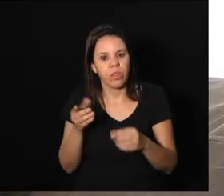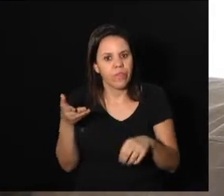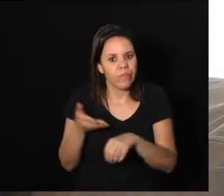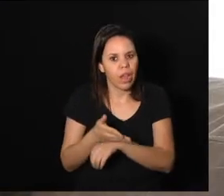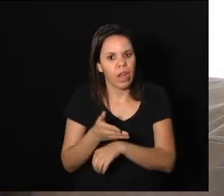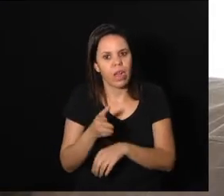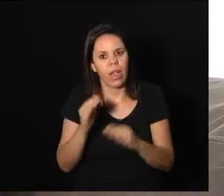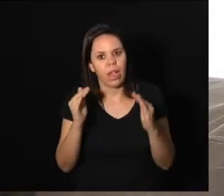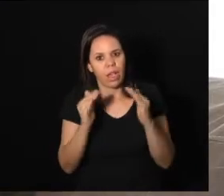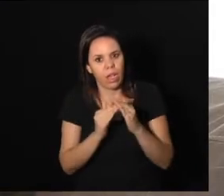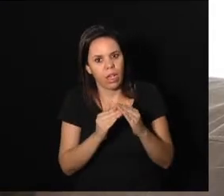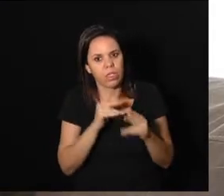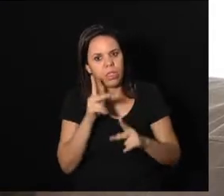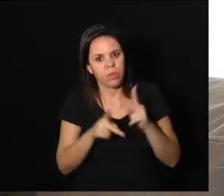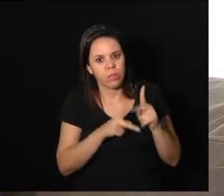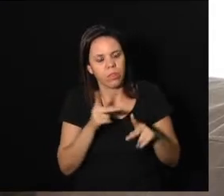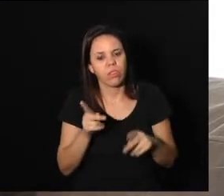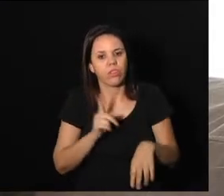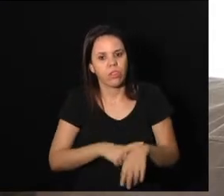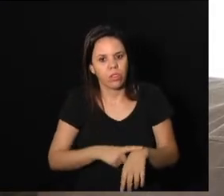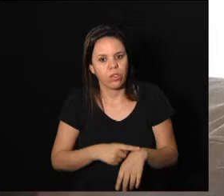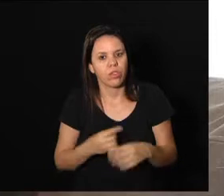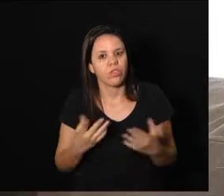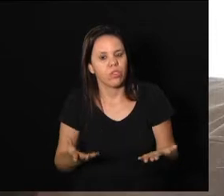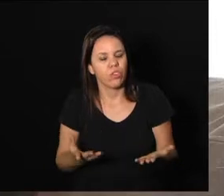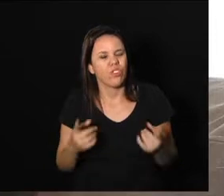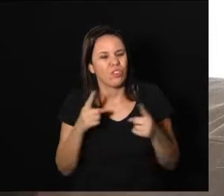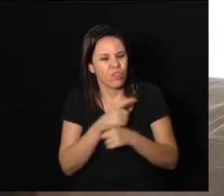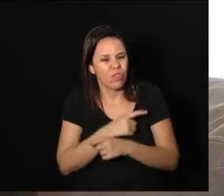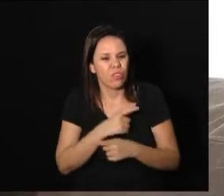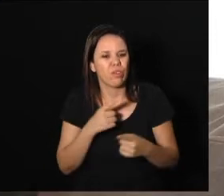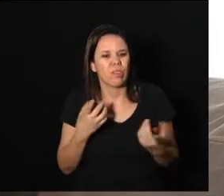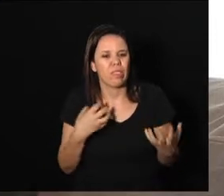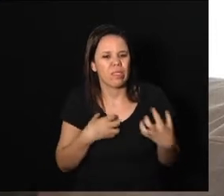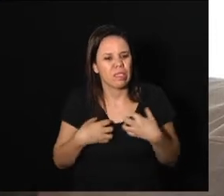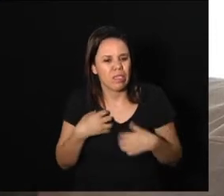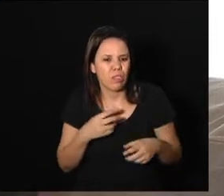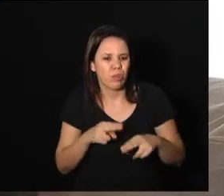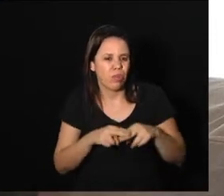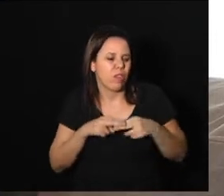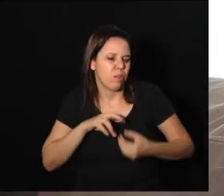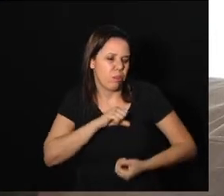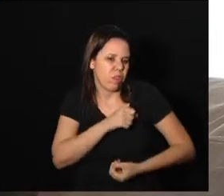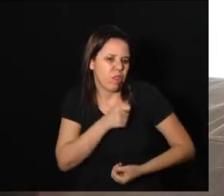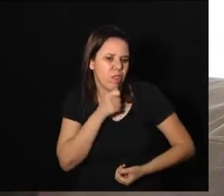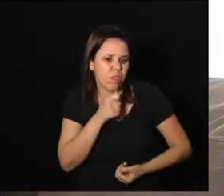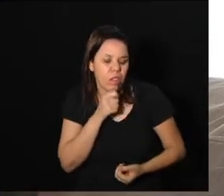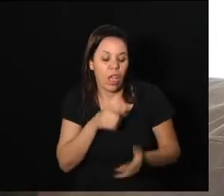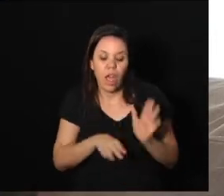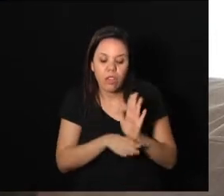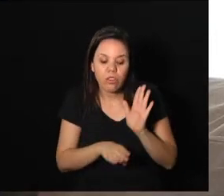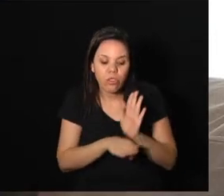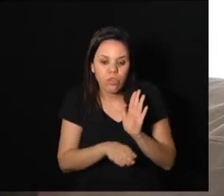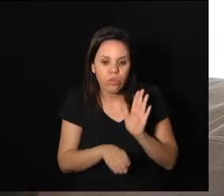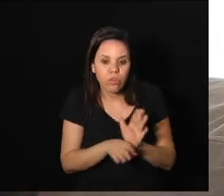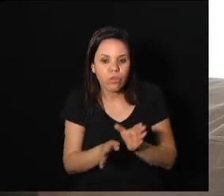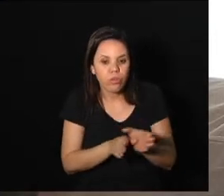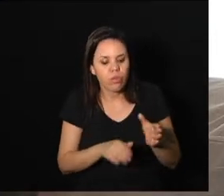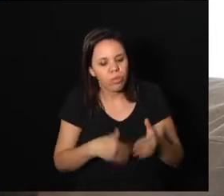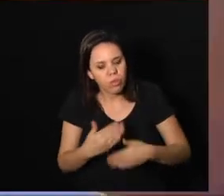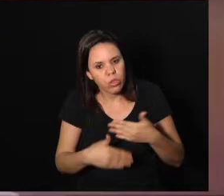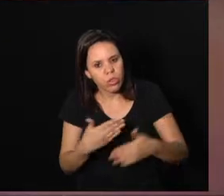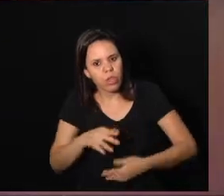dessa mulher, né? Nesse momento de dificuldade e auxilia nesse processo